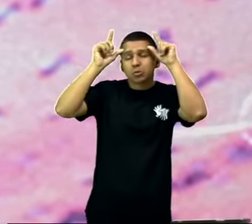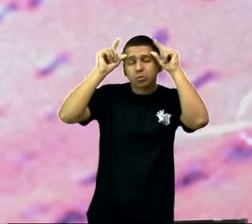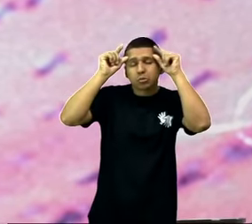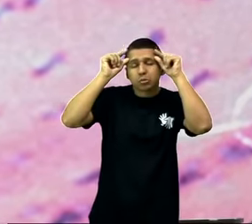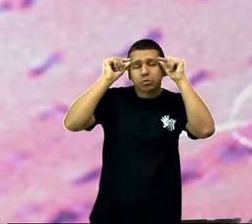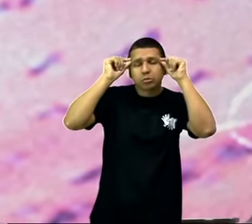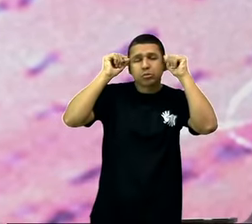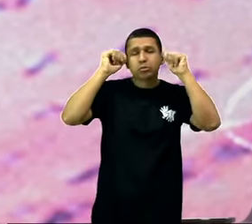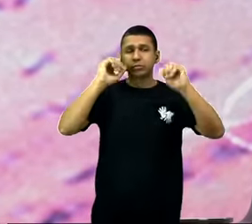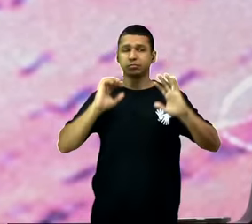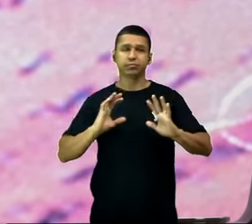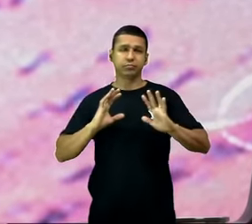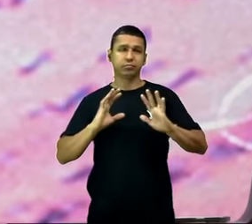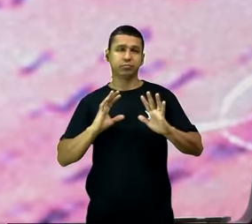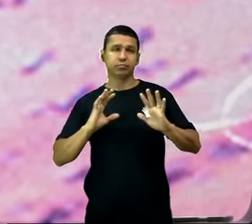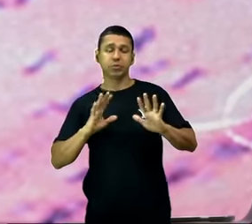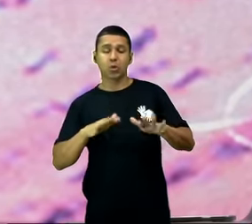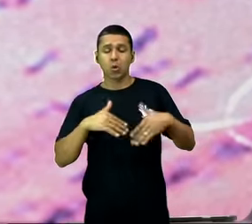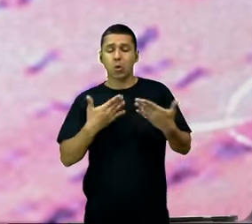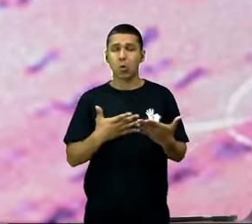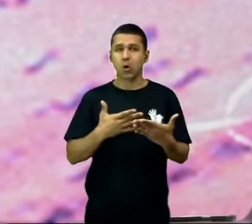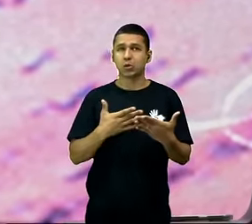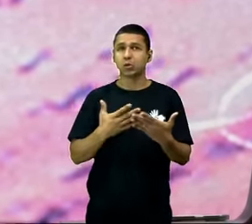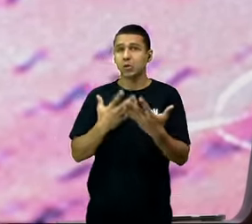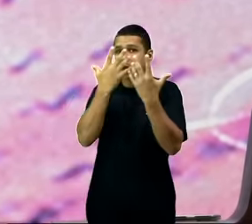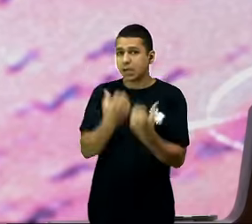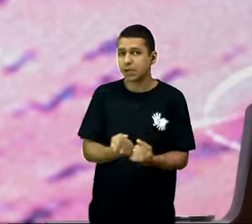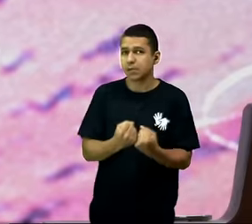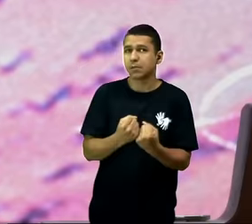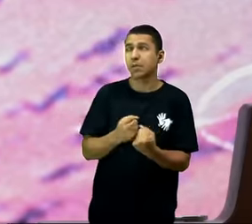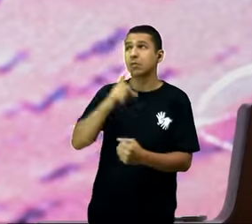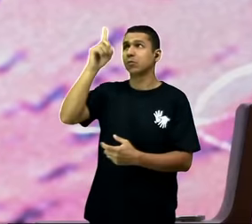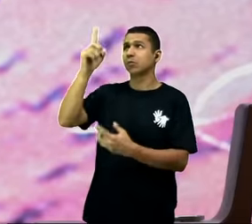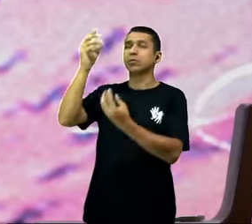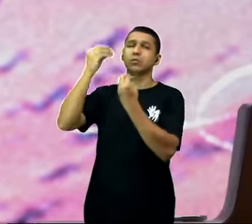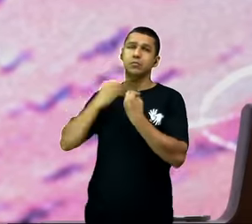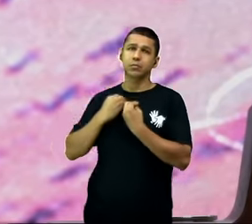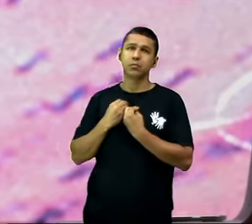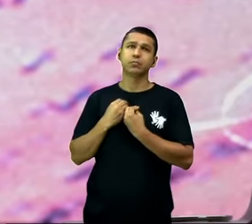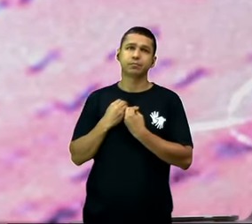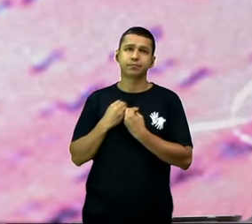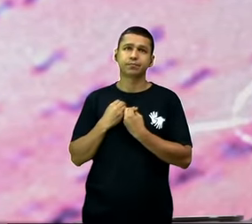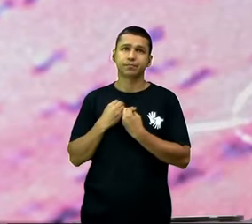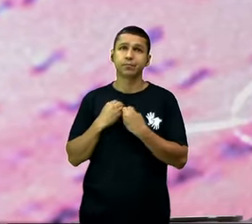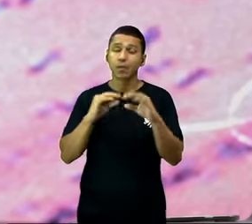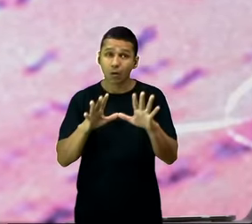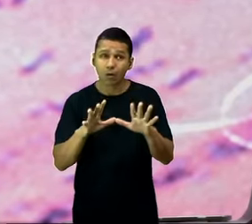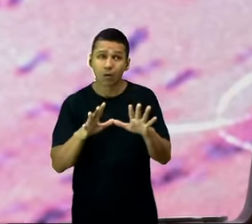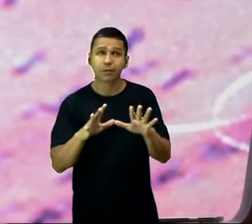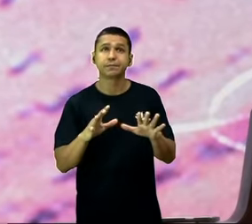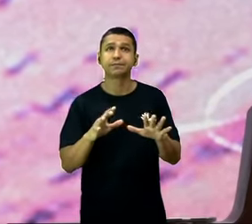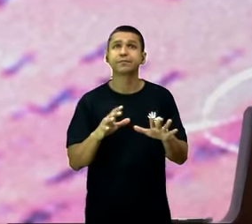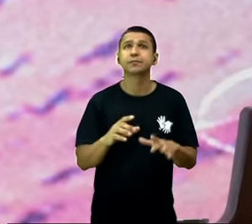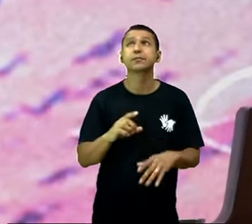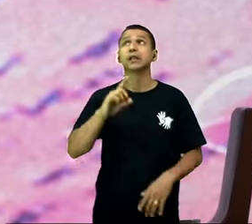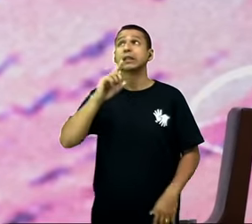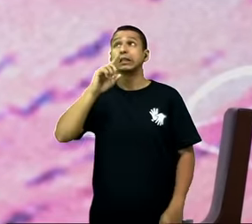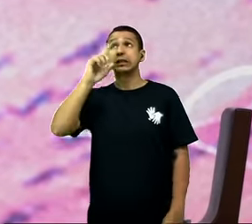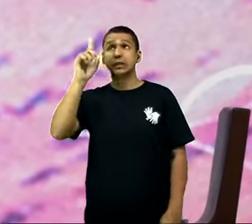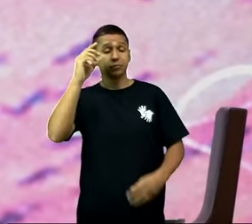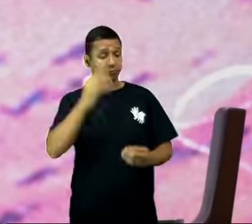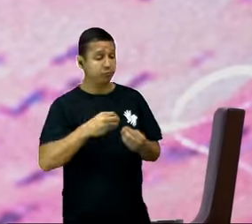recebemos o que tanto buscávamos de Deus. Tem gente que, por incrível que pareça, pasmem, Deus te levantou, Deus